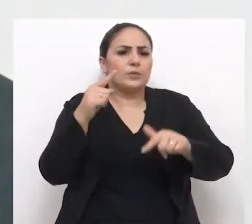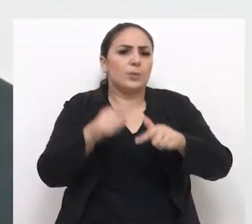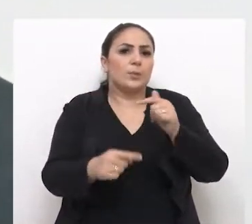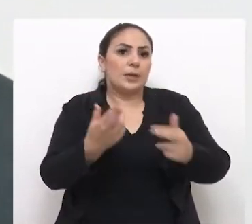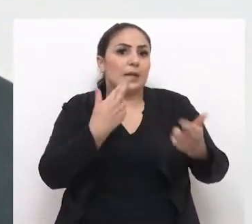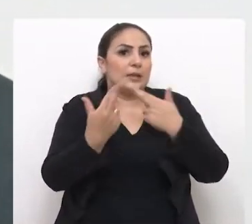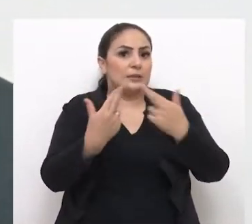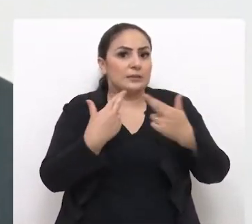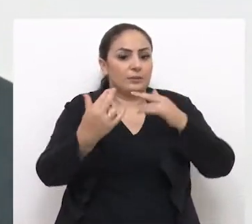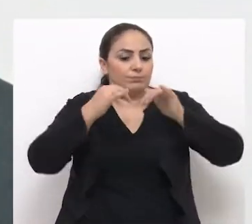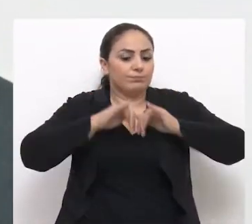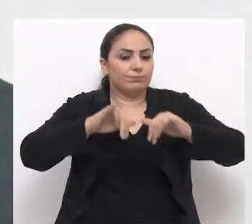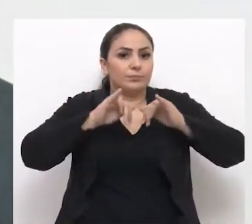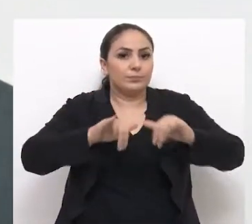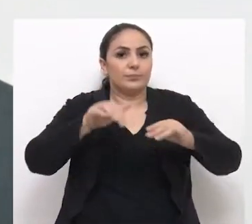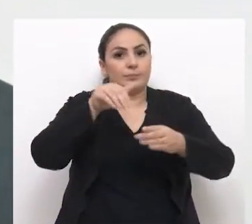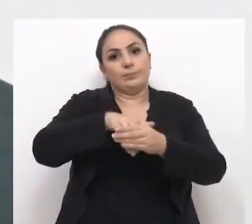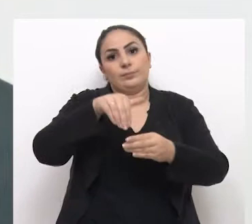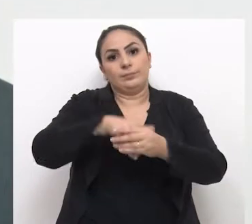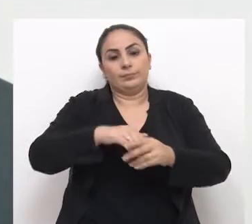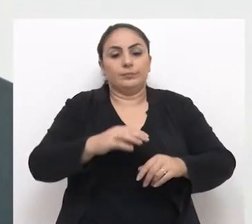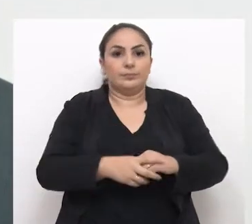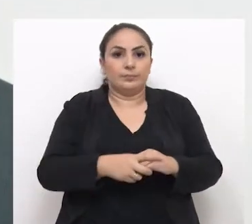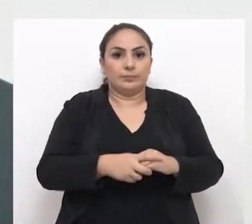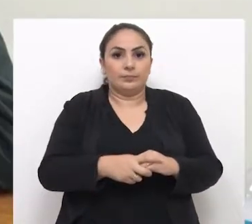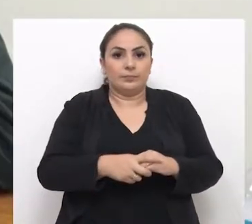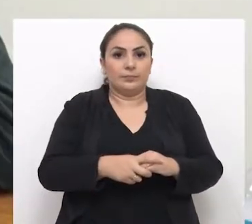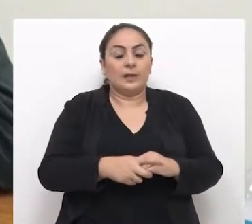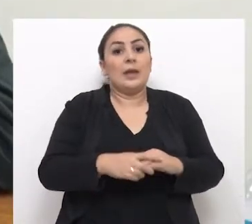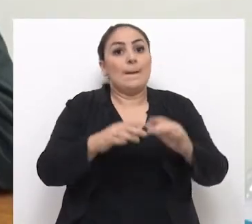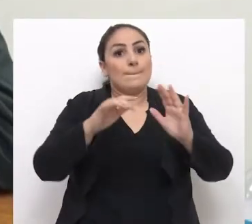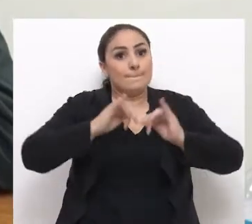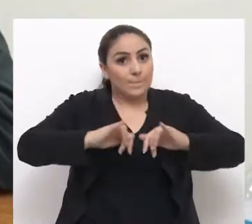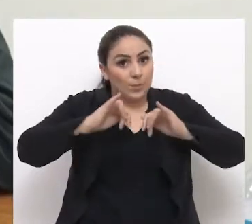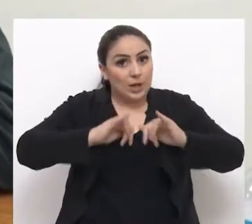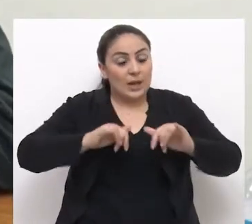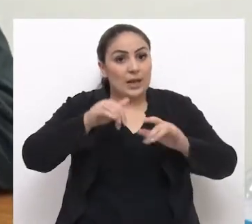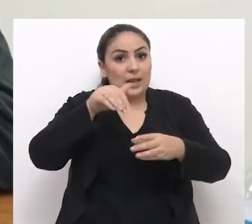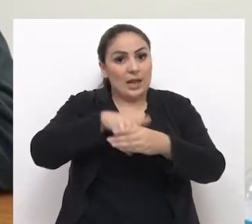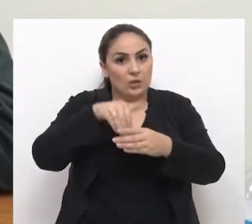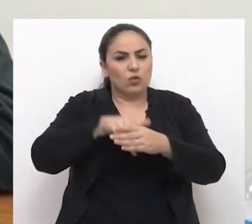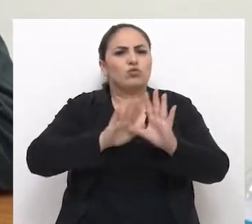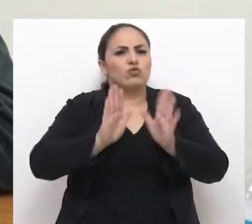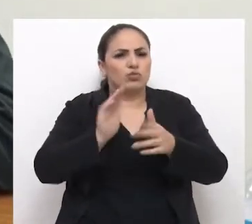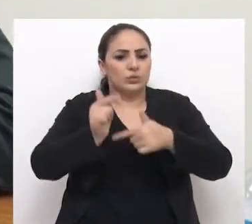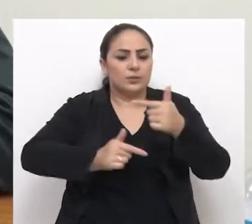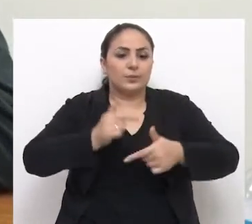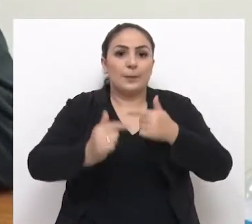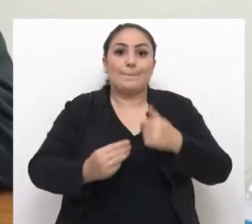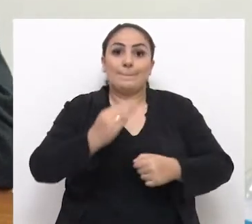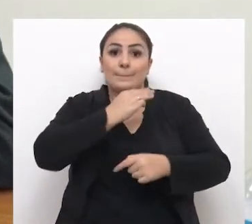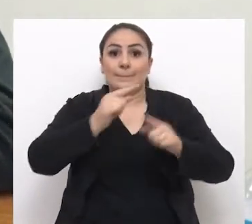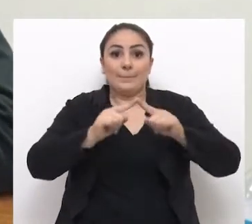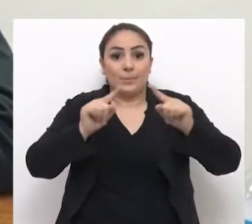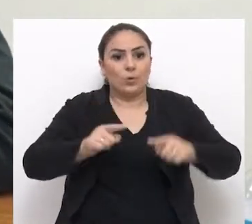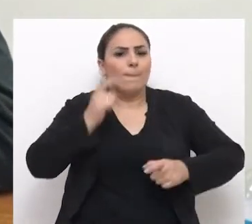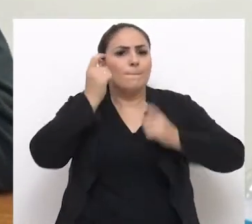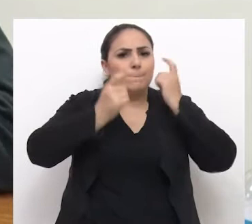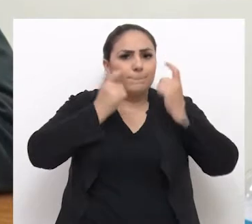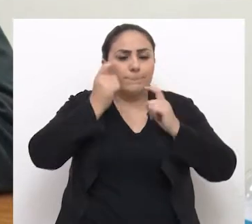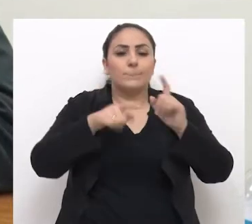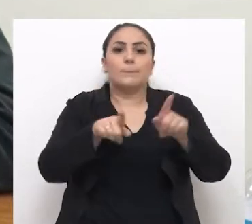proibições com relação à propaganda eleitoral. Na propaganda eleitoral já estamos trabalhando, o Ministério